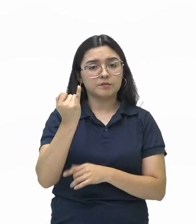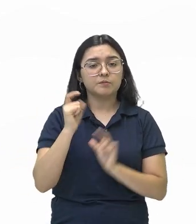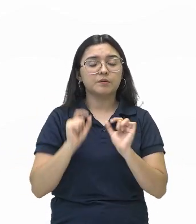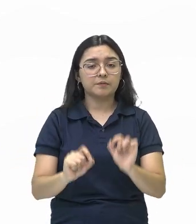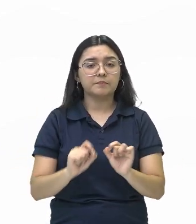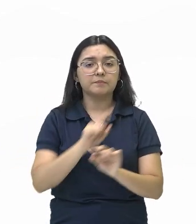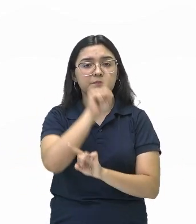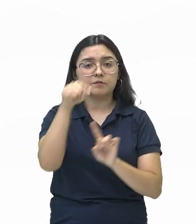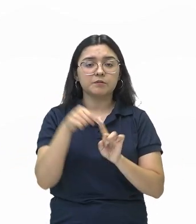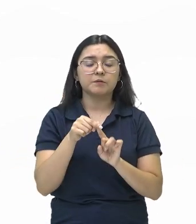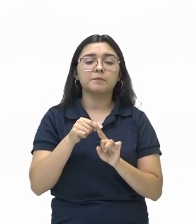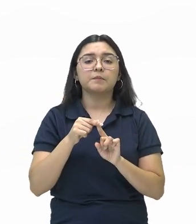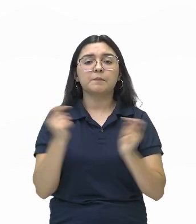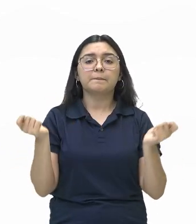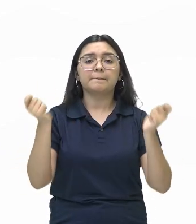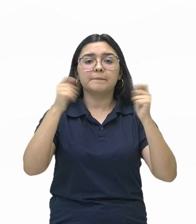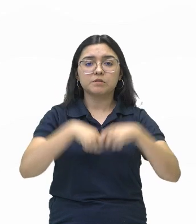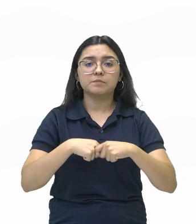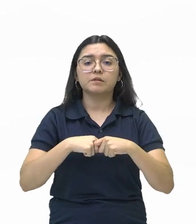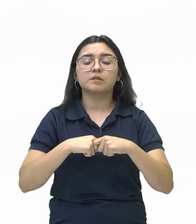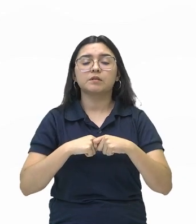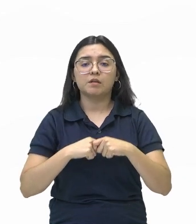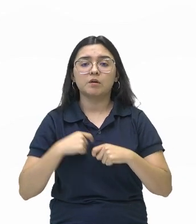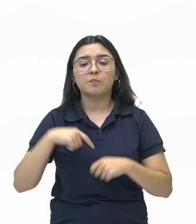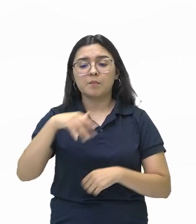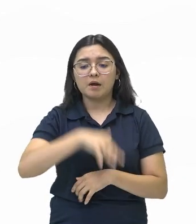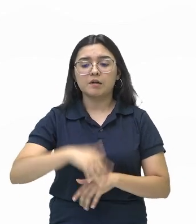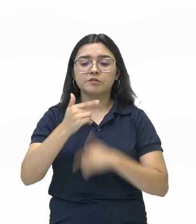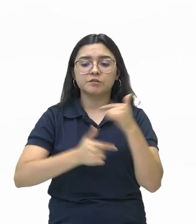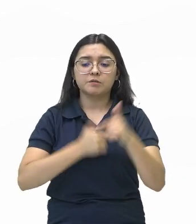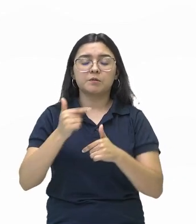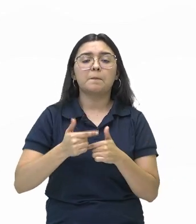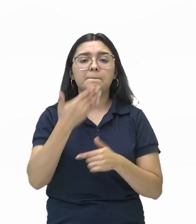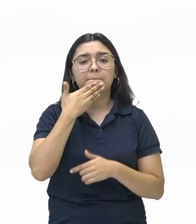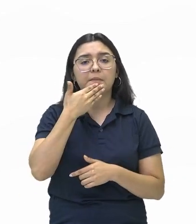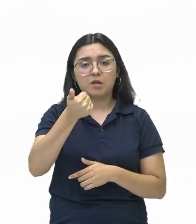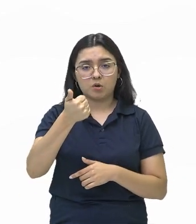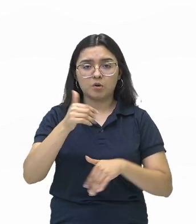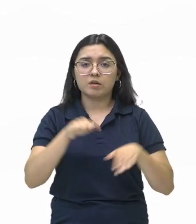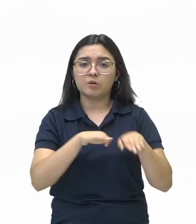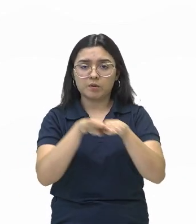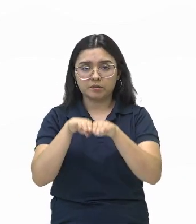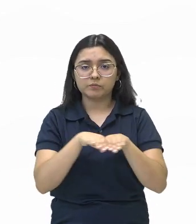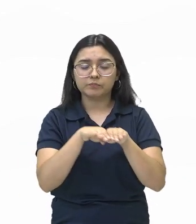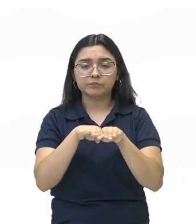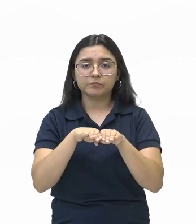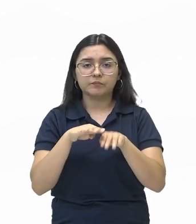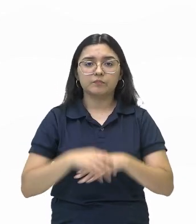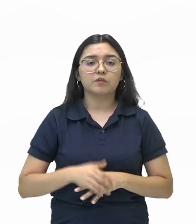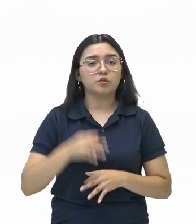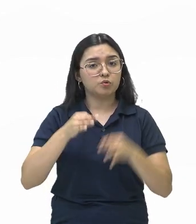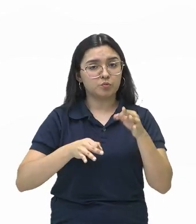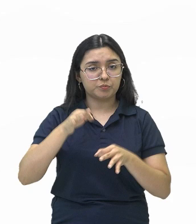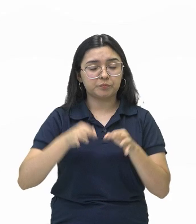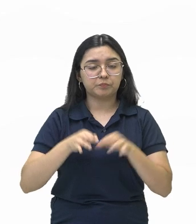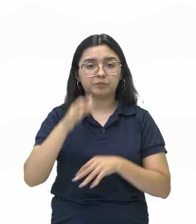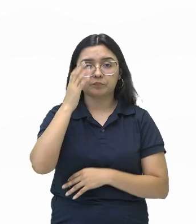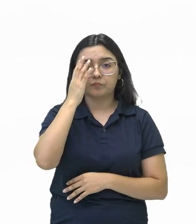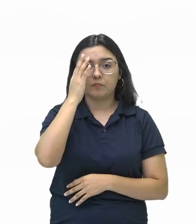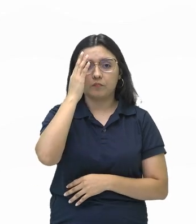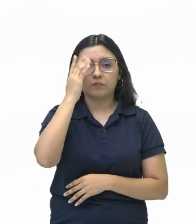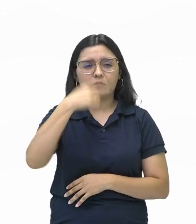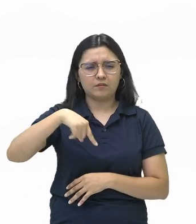para construir um mercado de trabalho mais justo e igualitário.